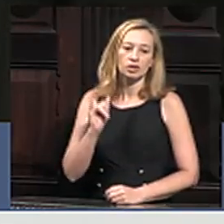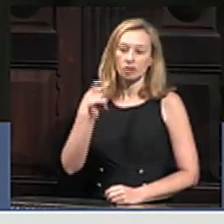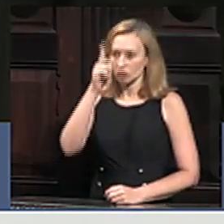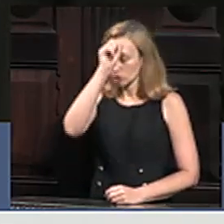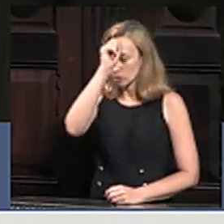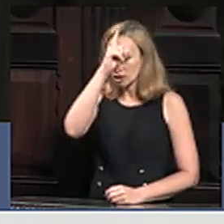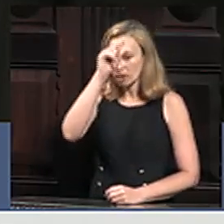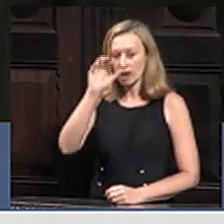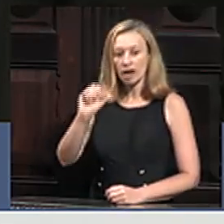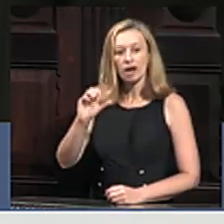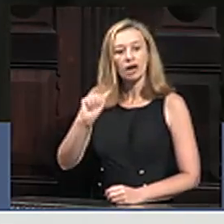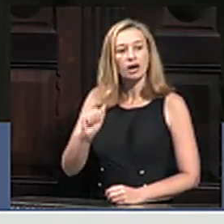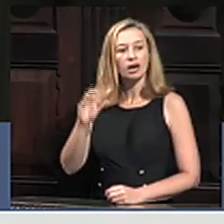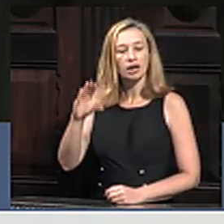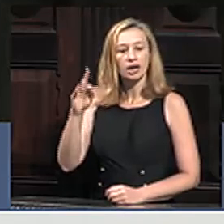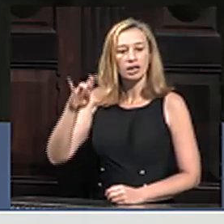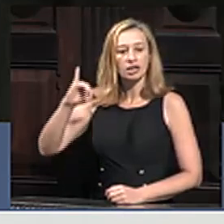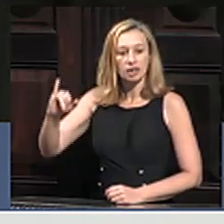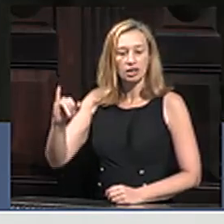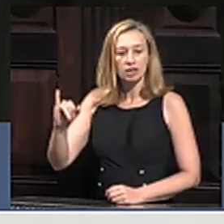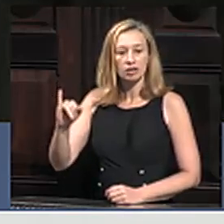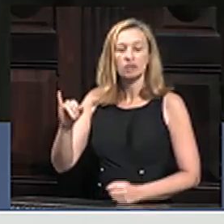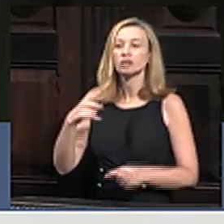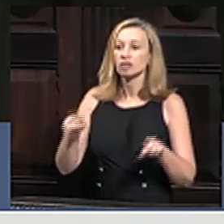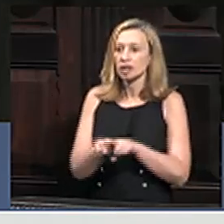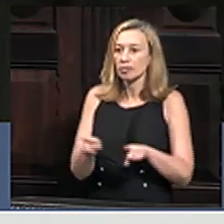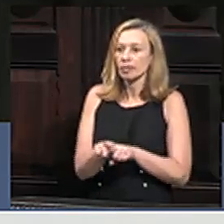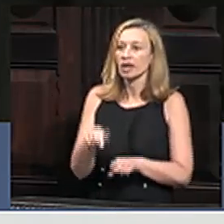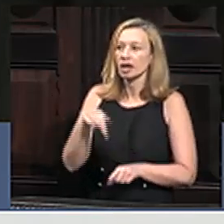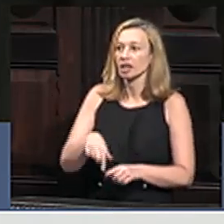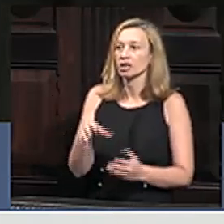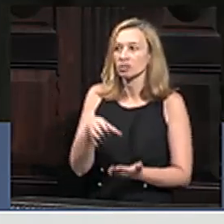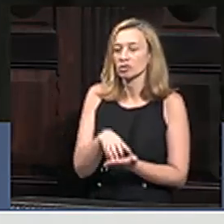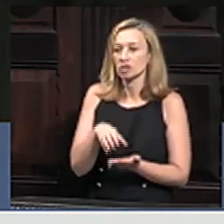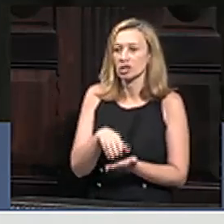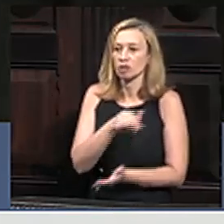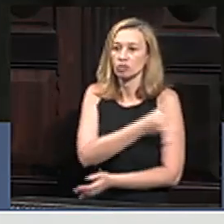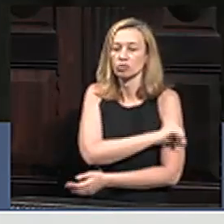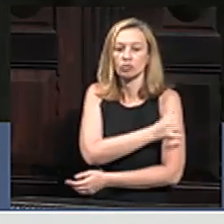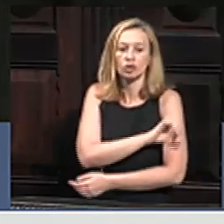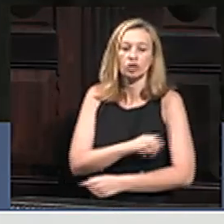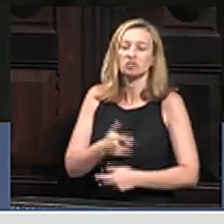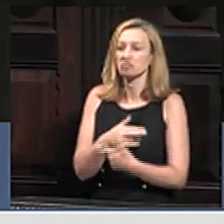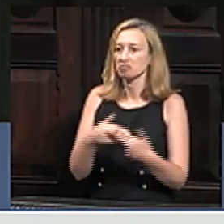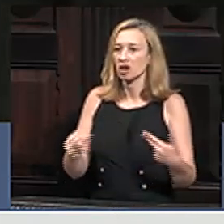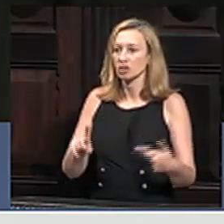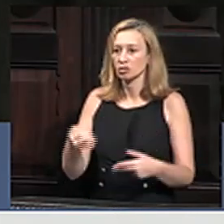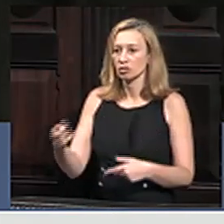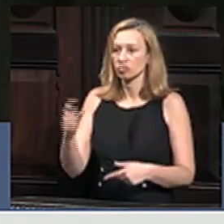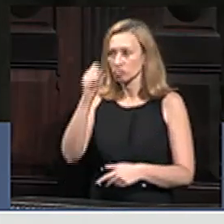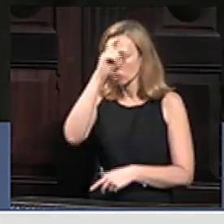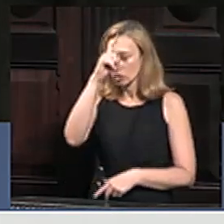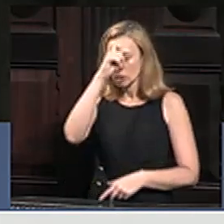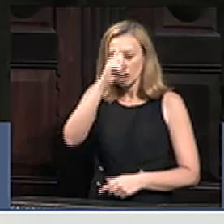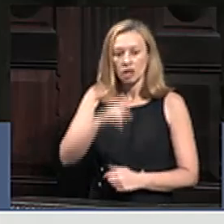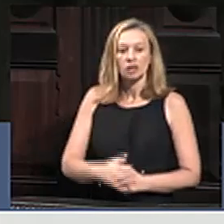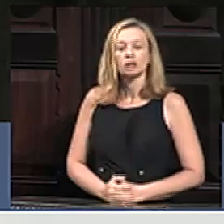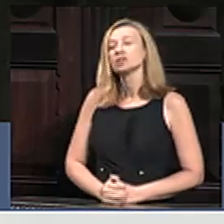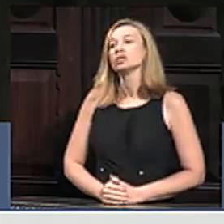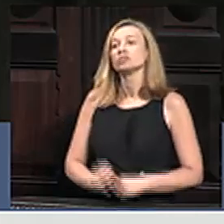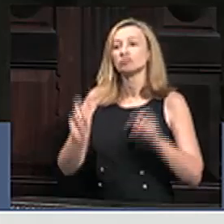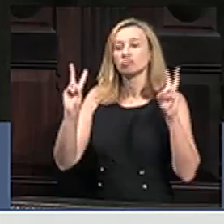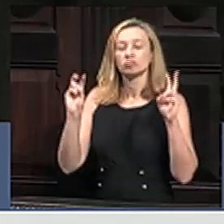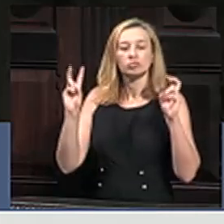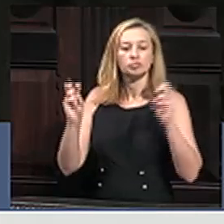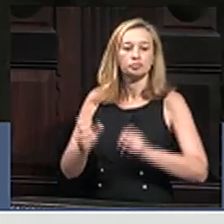SER aqui do centro, vários hospitais. Então, a